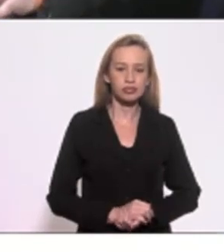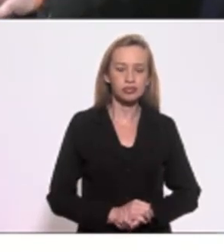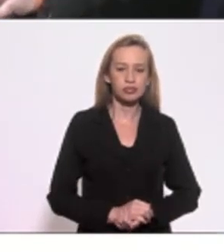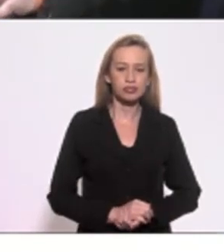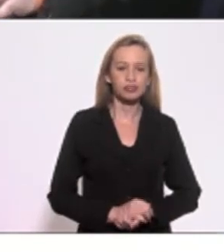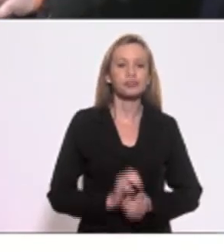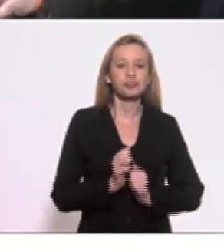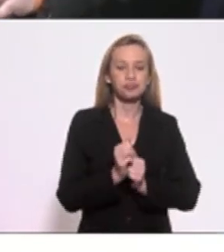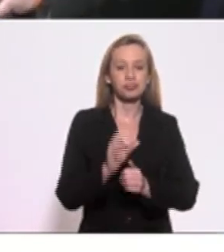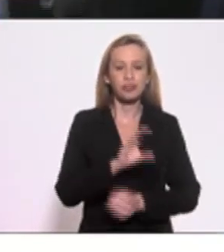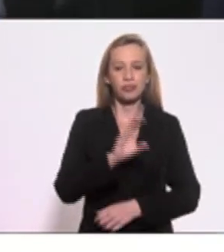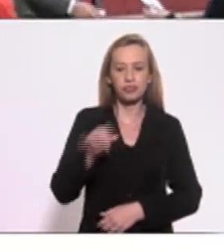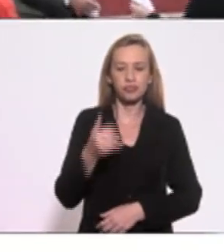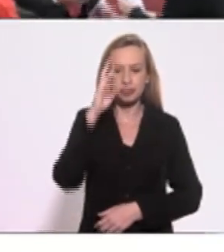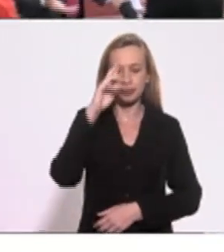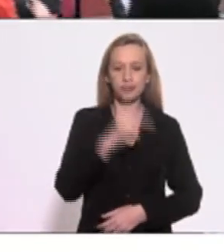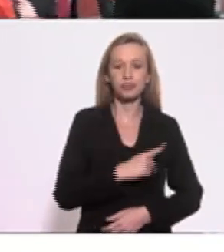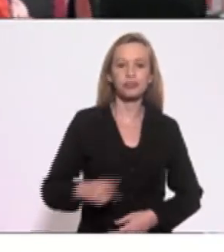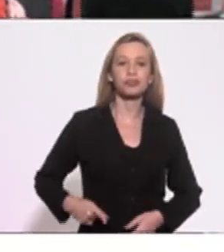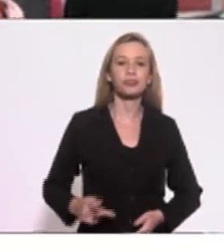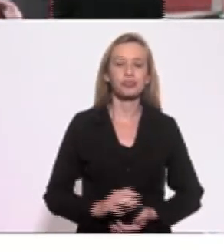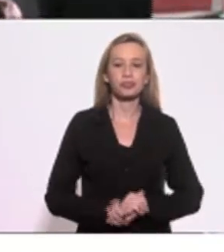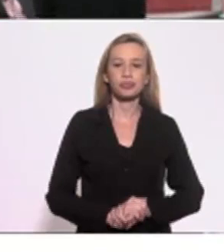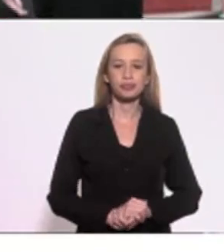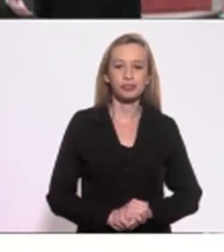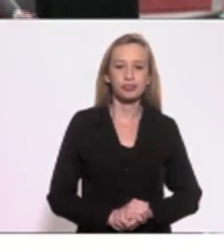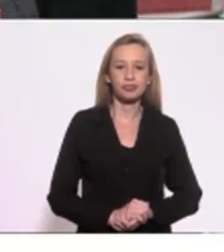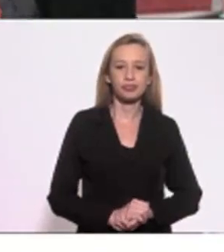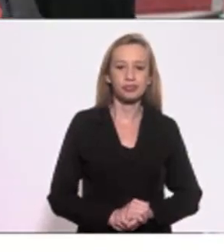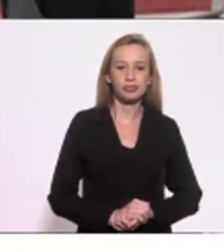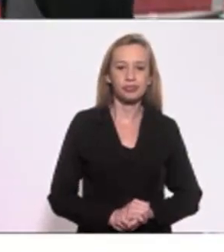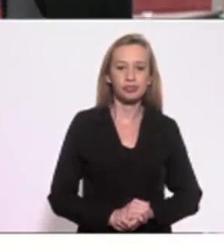Acompanho o parecer da CCJ, senhor presidente.